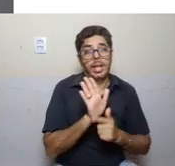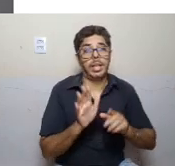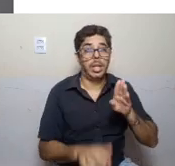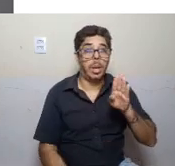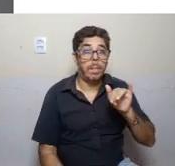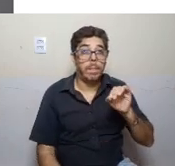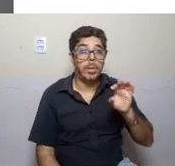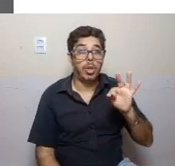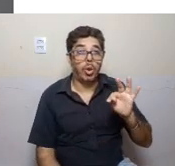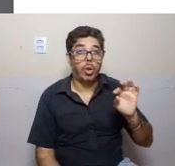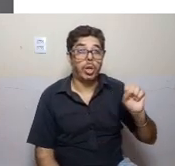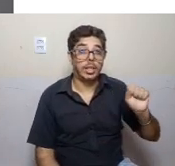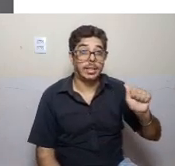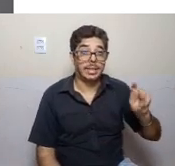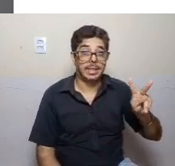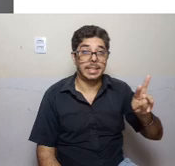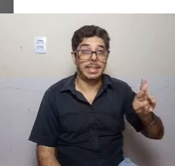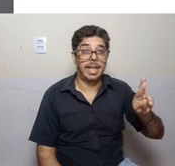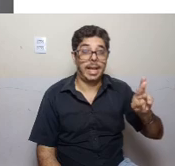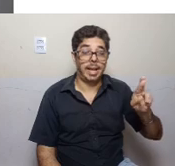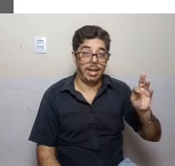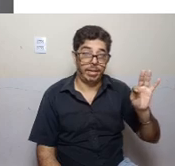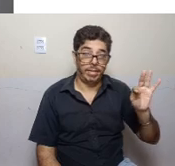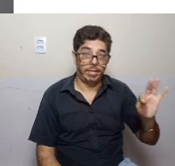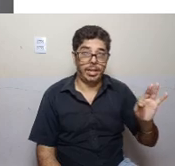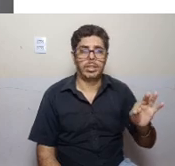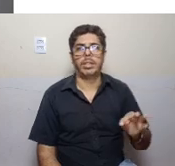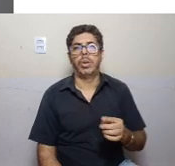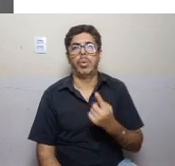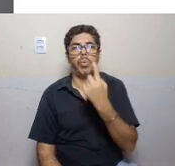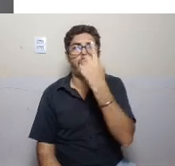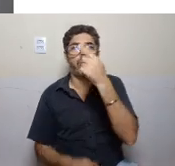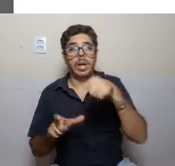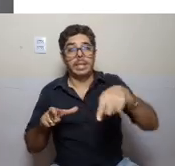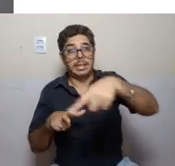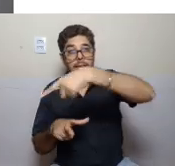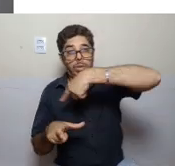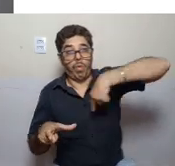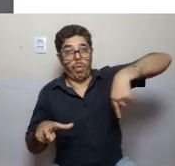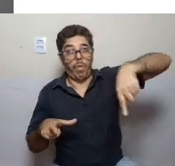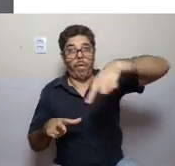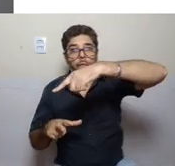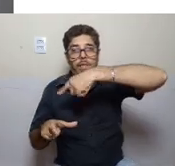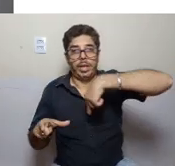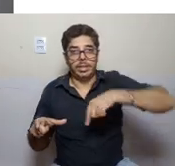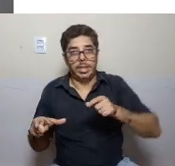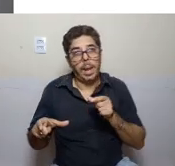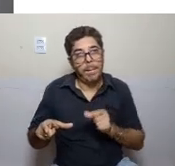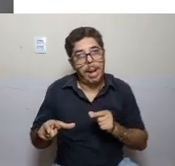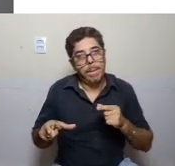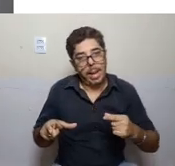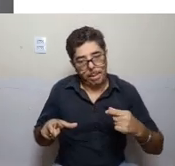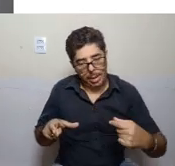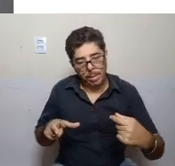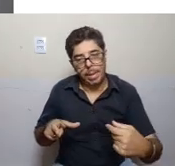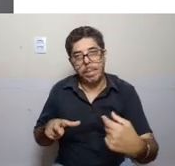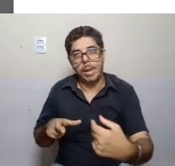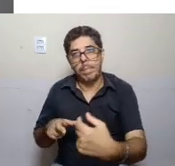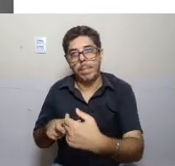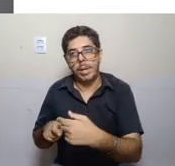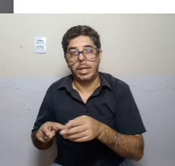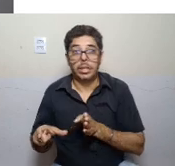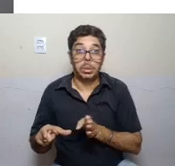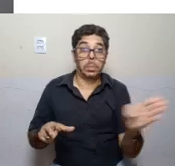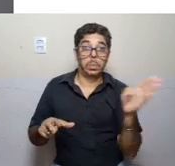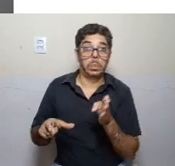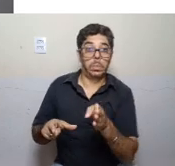de Biot-Savart. A melhor curva amperiana que podemos escolher aqui é uma circunferência. O campo magnético vai ser